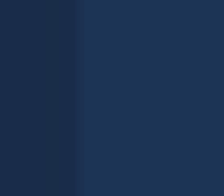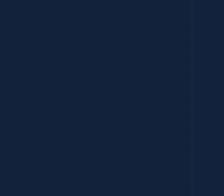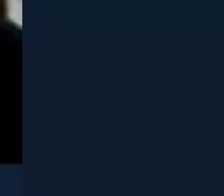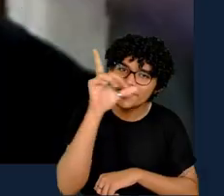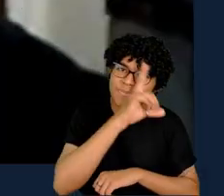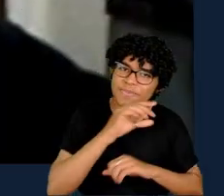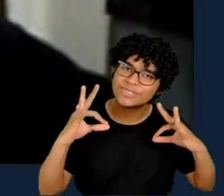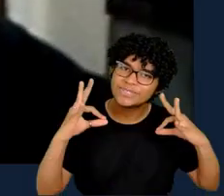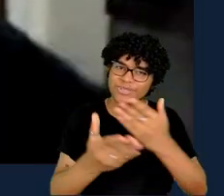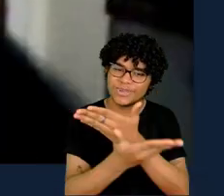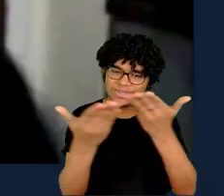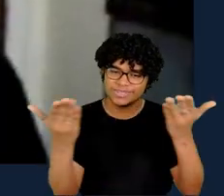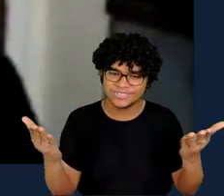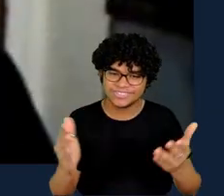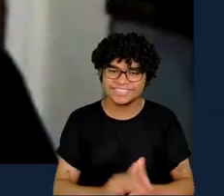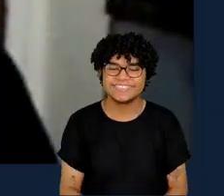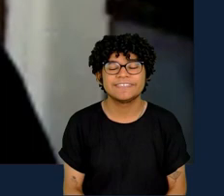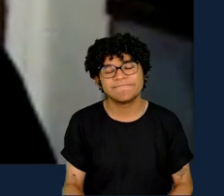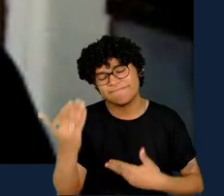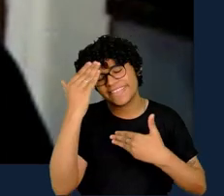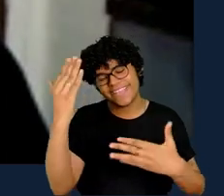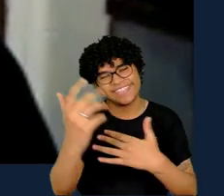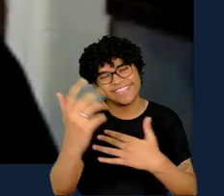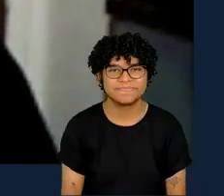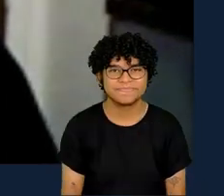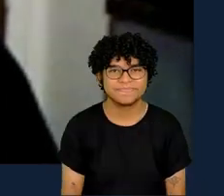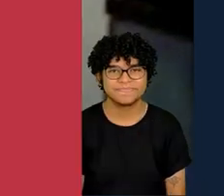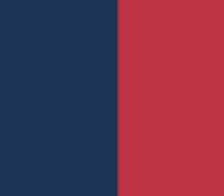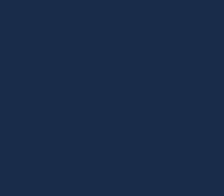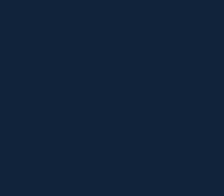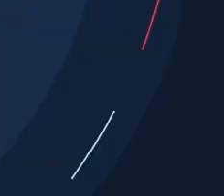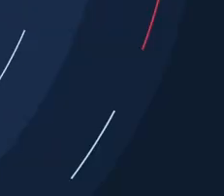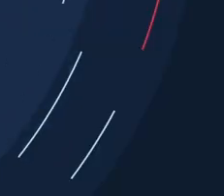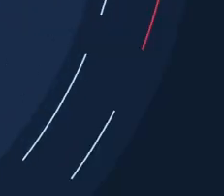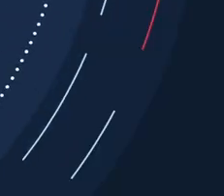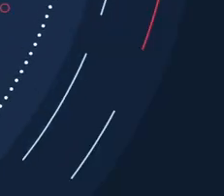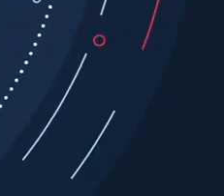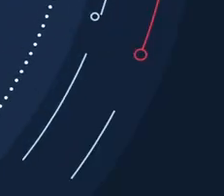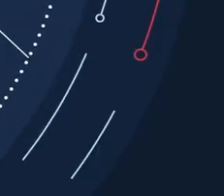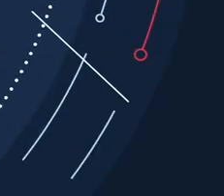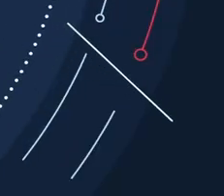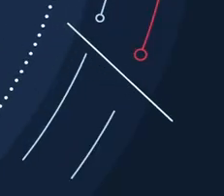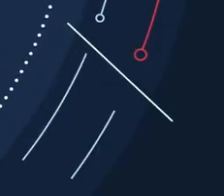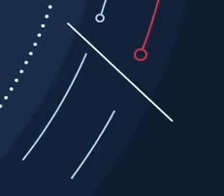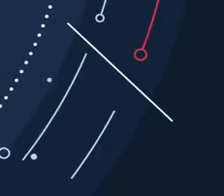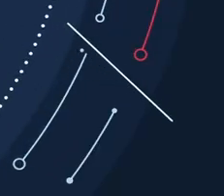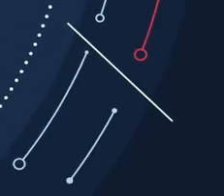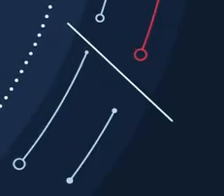Obrigada. Um abraço.